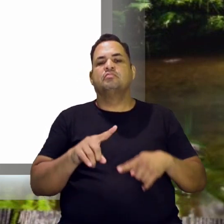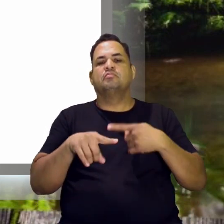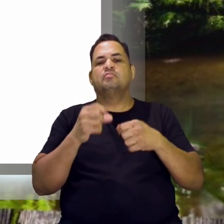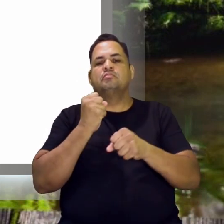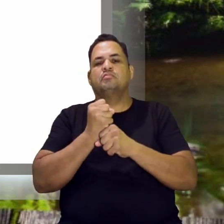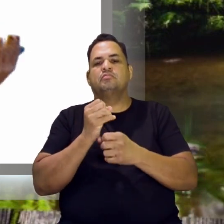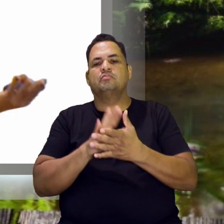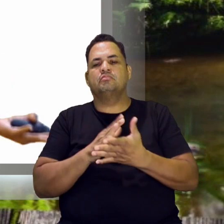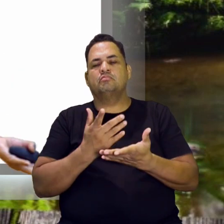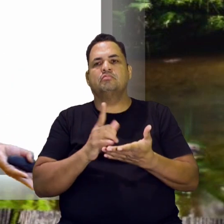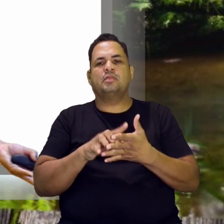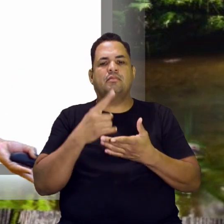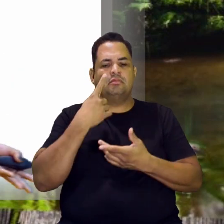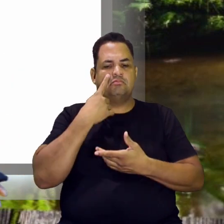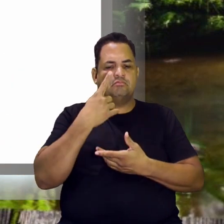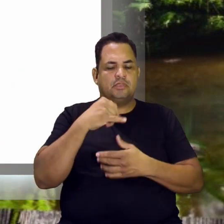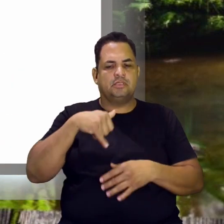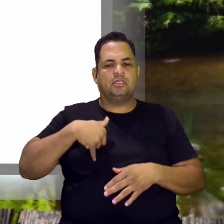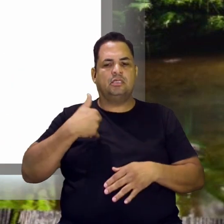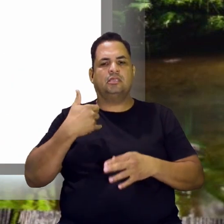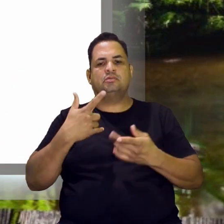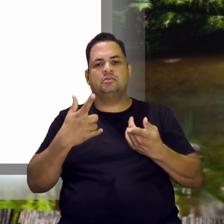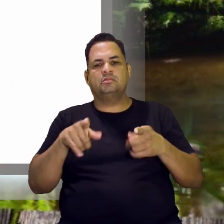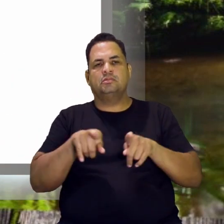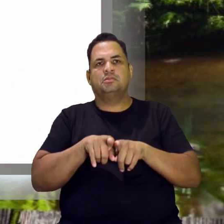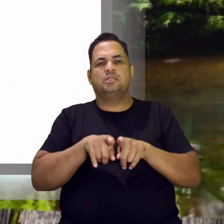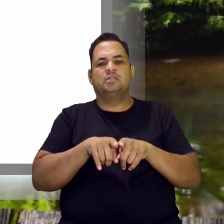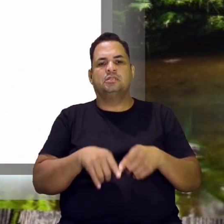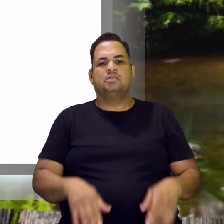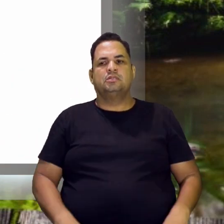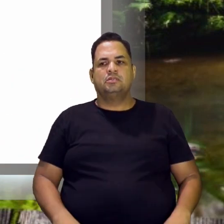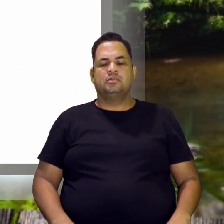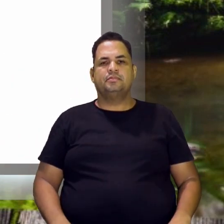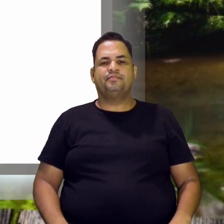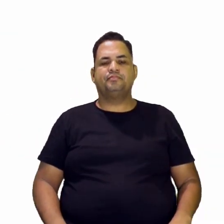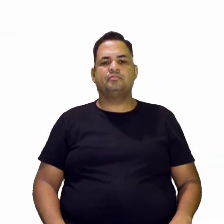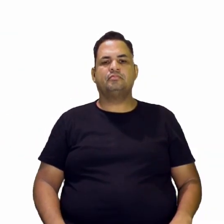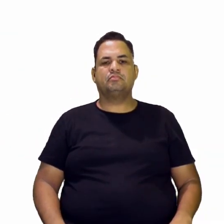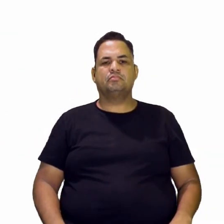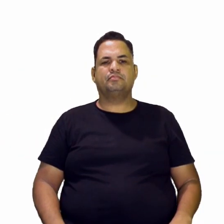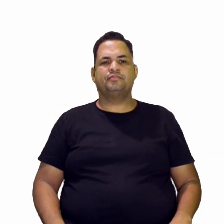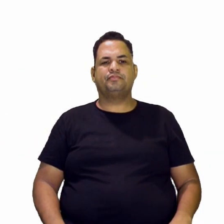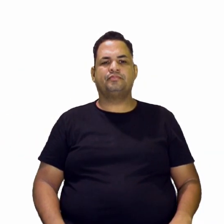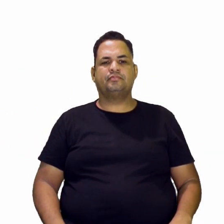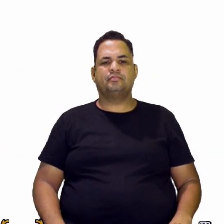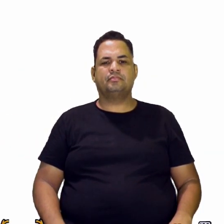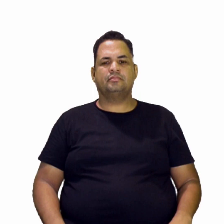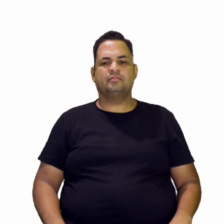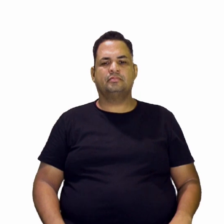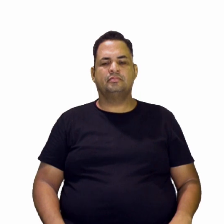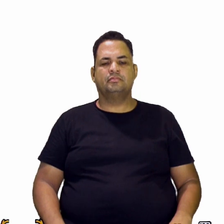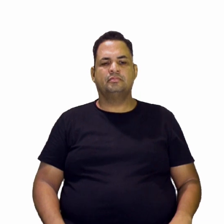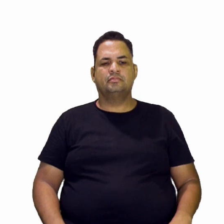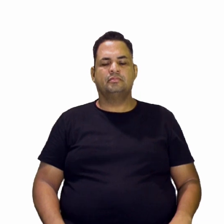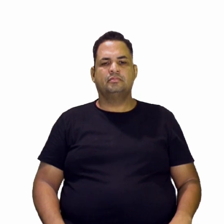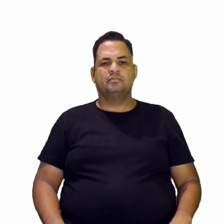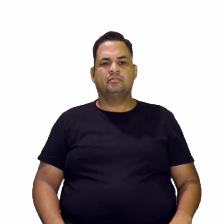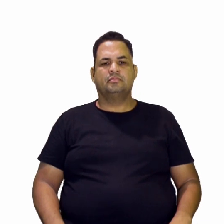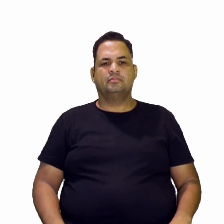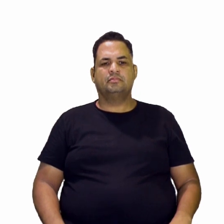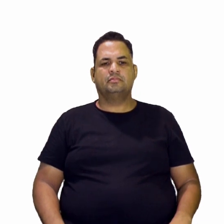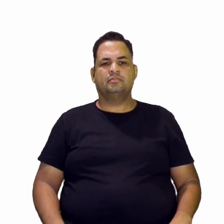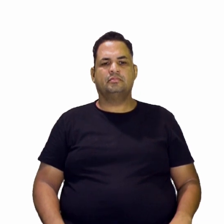para contar a idade desses animais, certo? Mas vamos lá então, joga lá, me tira, quer dizer?